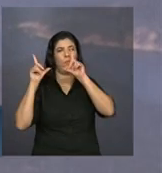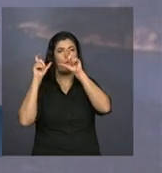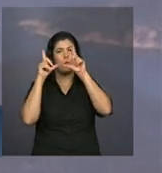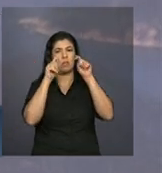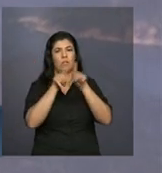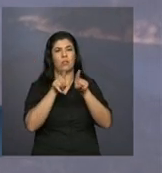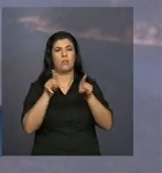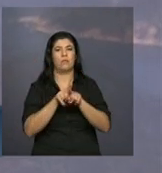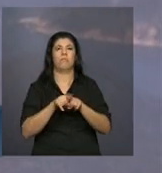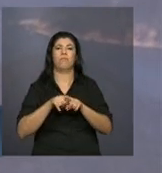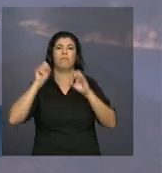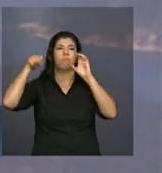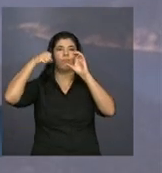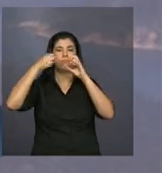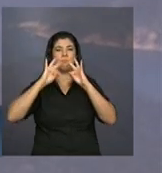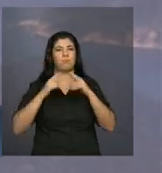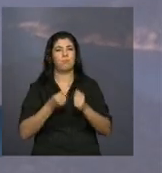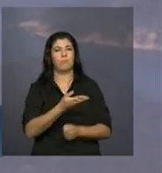fotógrafos e cinegrafistas.